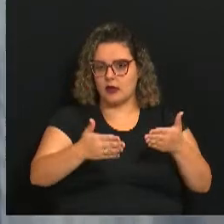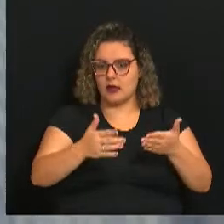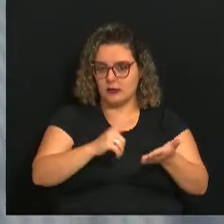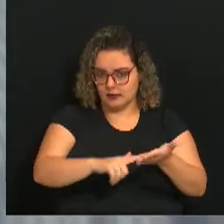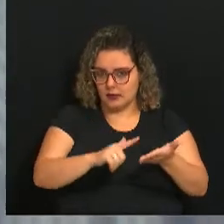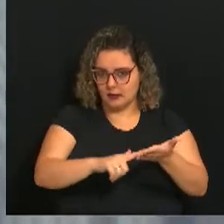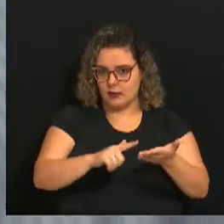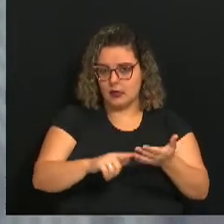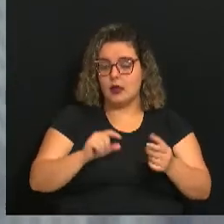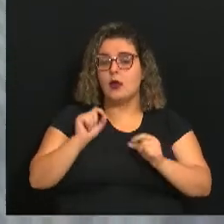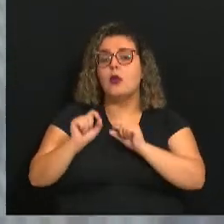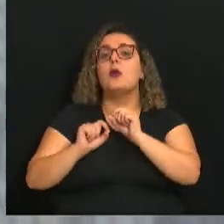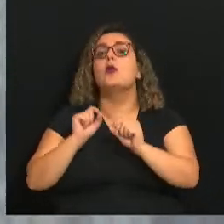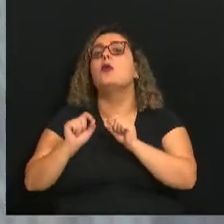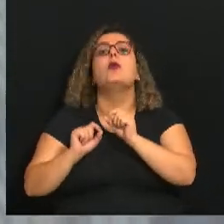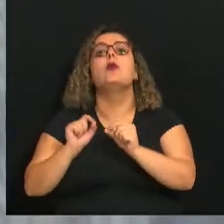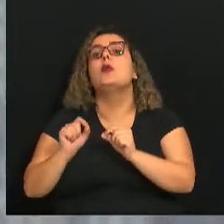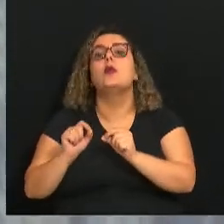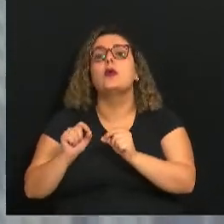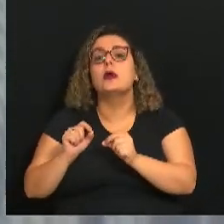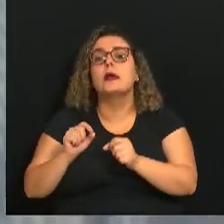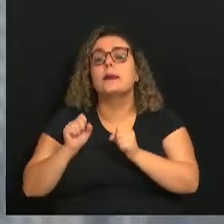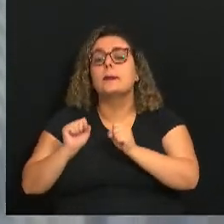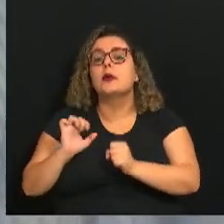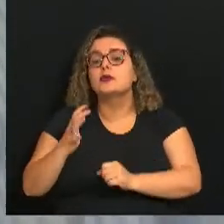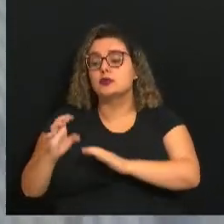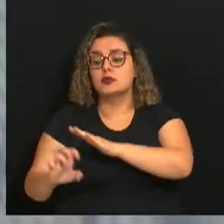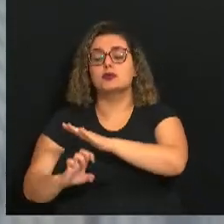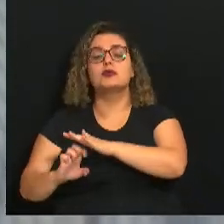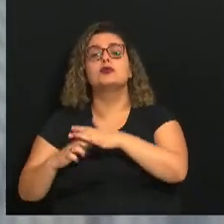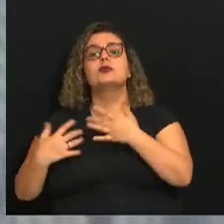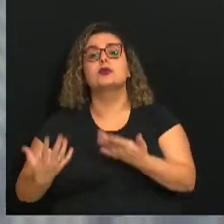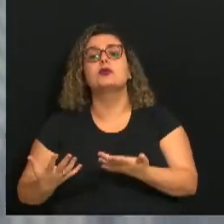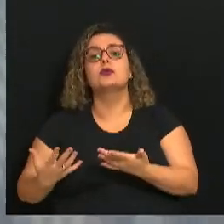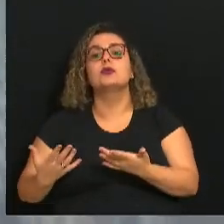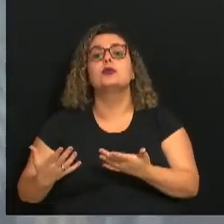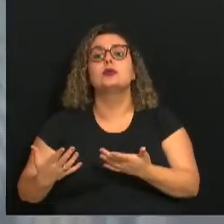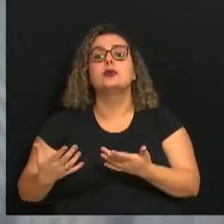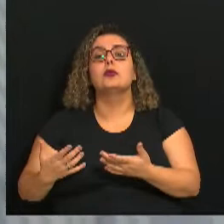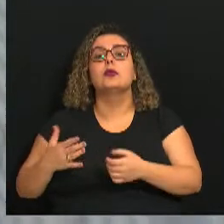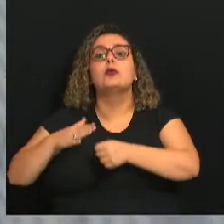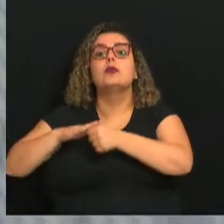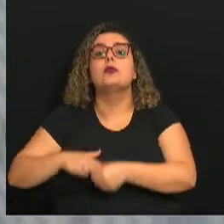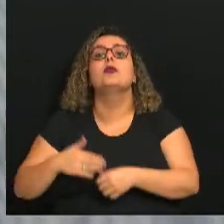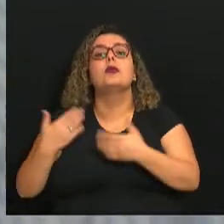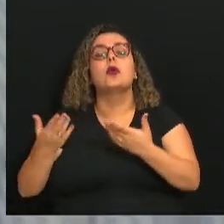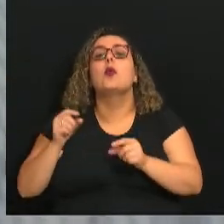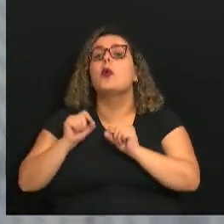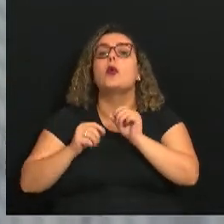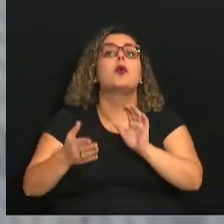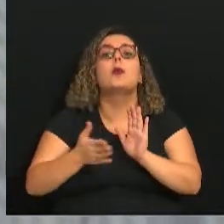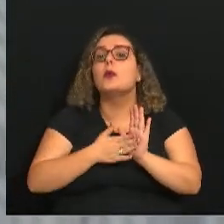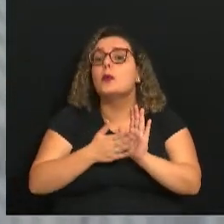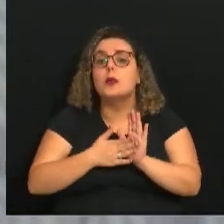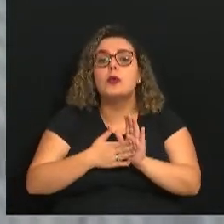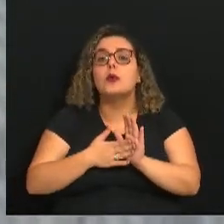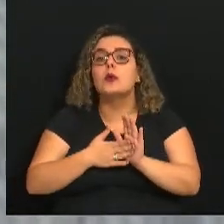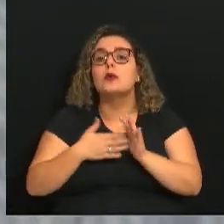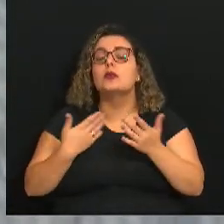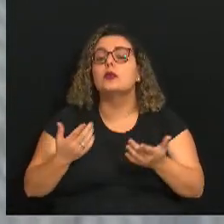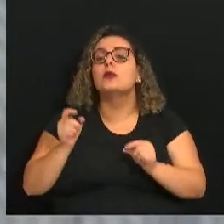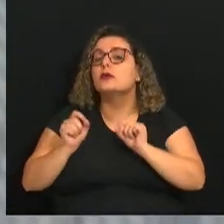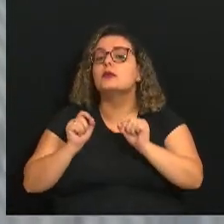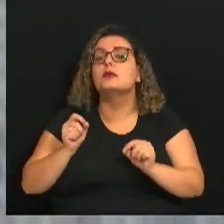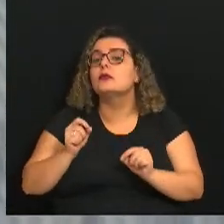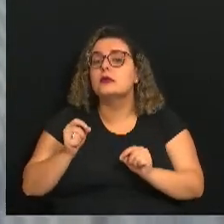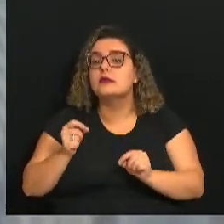o que está em curso, que tipo de penalização, até onde vai isso, o que vocês estão propondo do ponto de vista das penas para